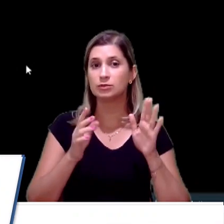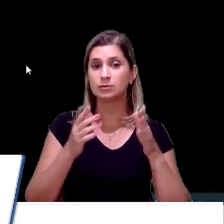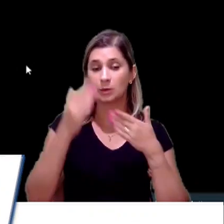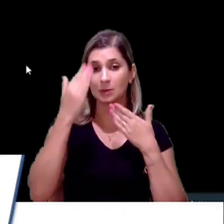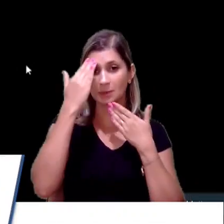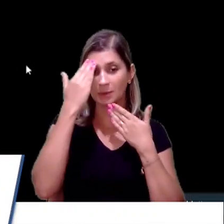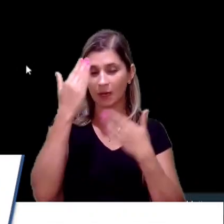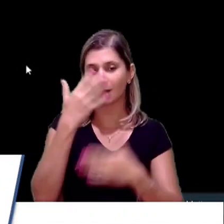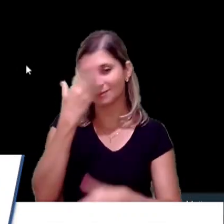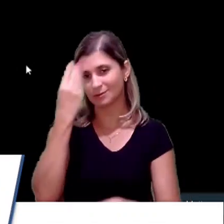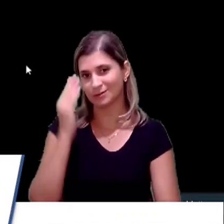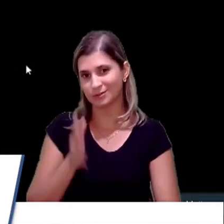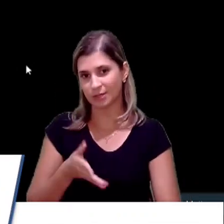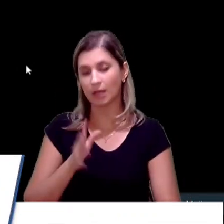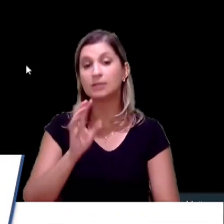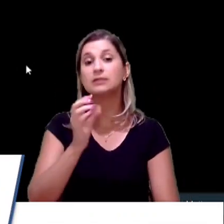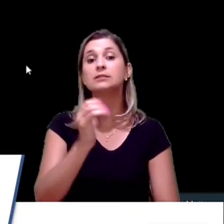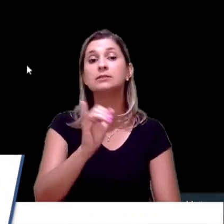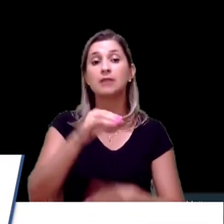foi anexado